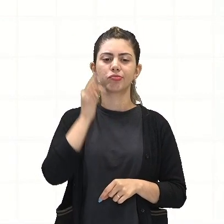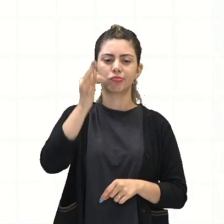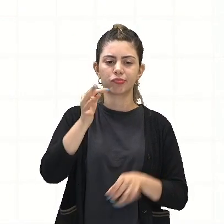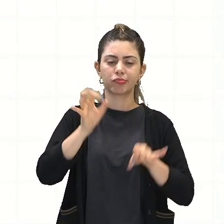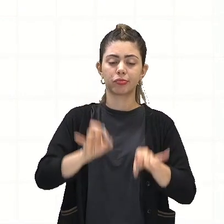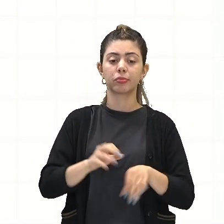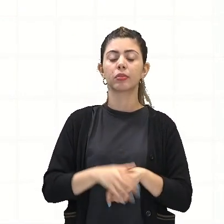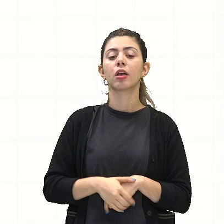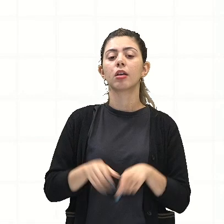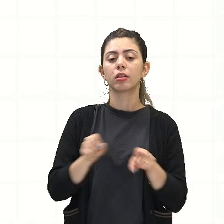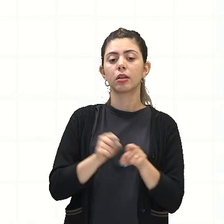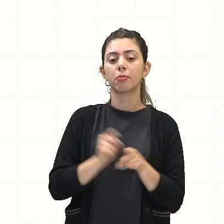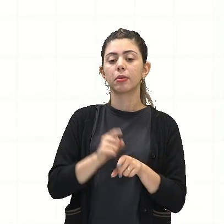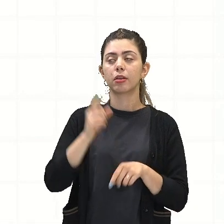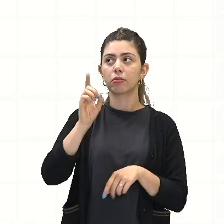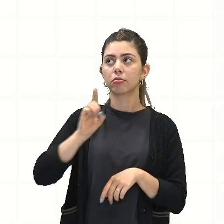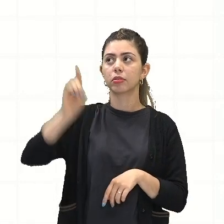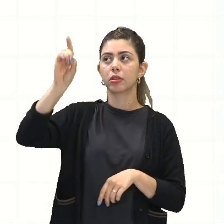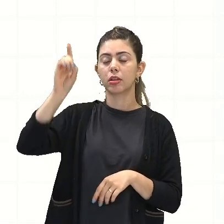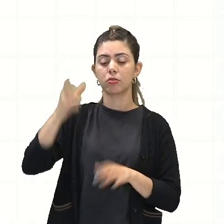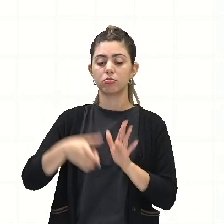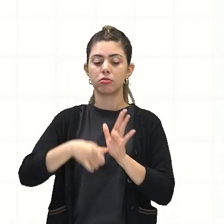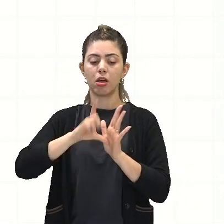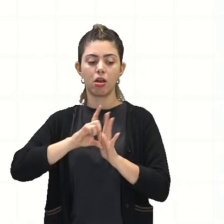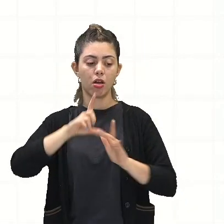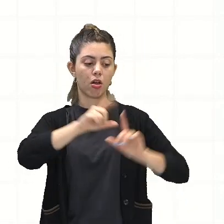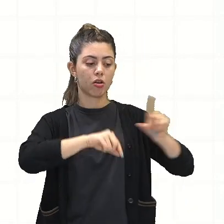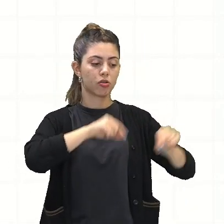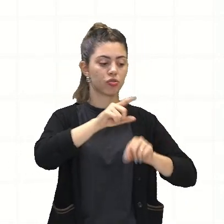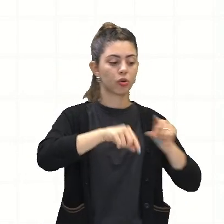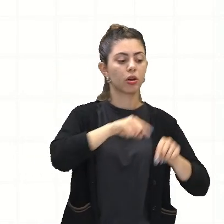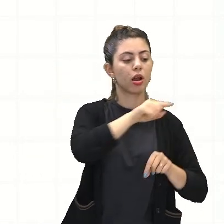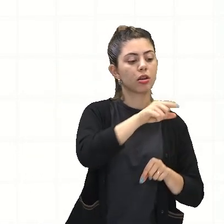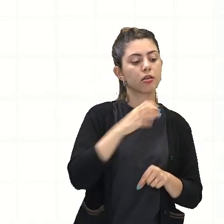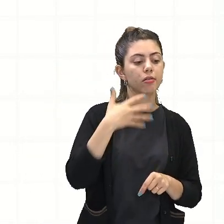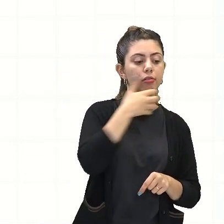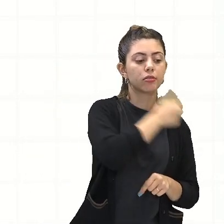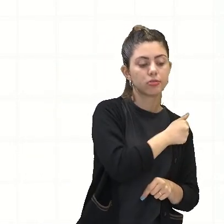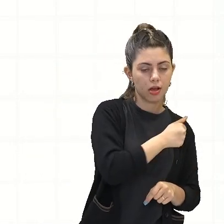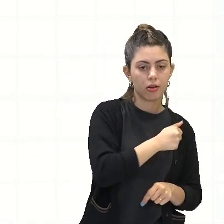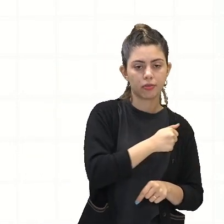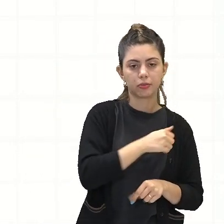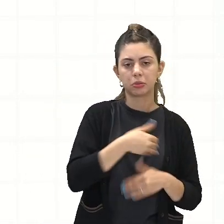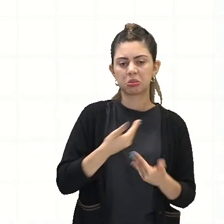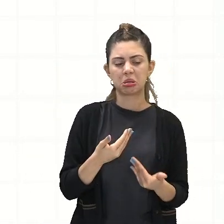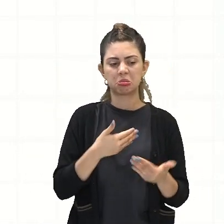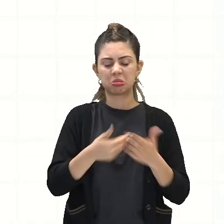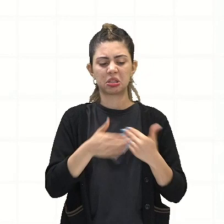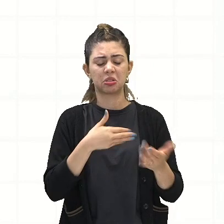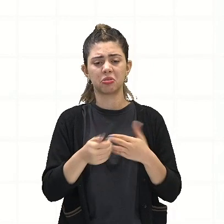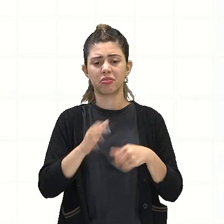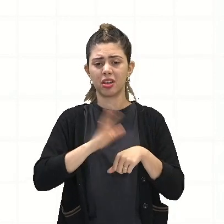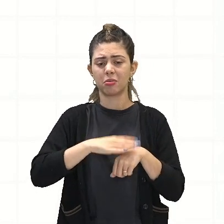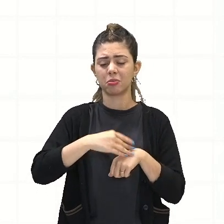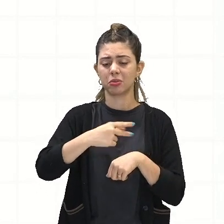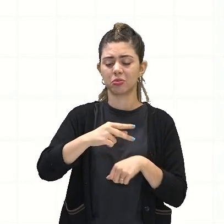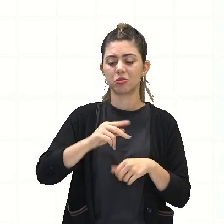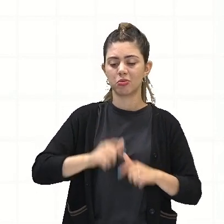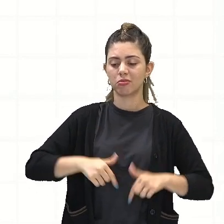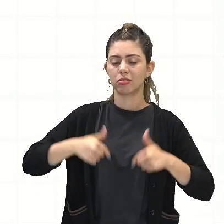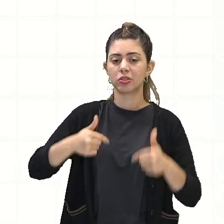da reforma. No entanto, a teologia de Calvino, que ficou conhecida como calvinismo,